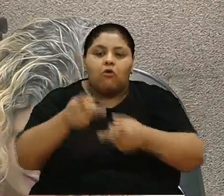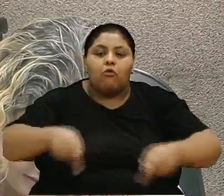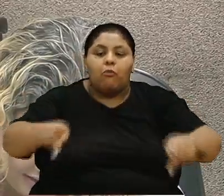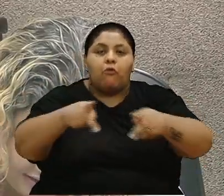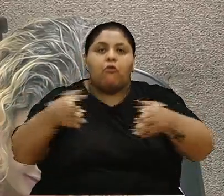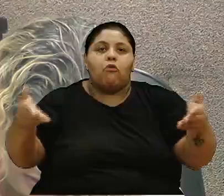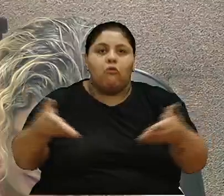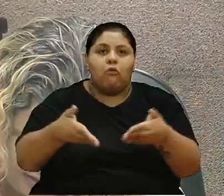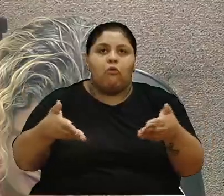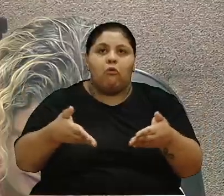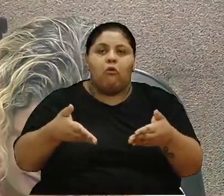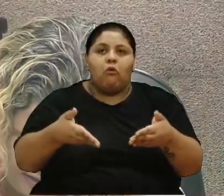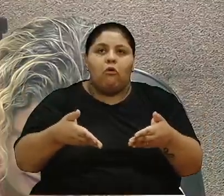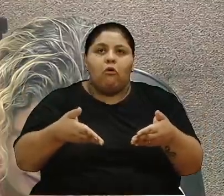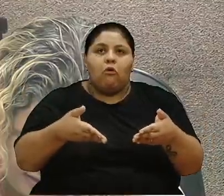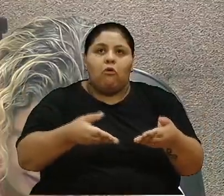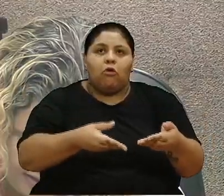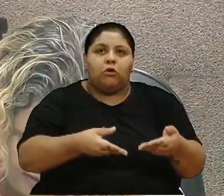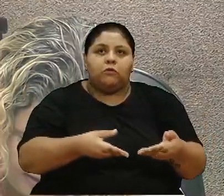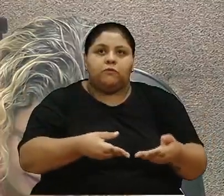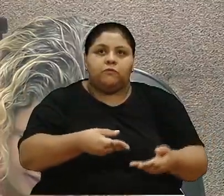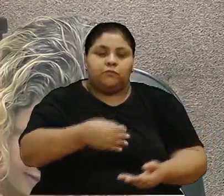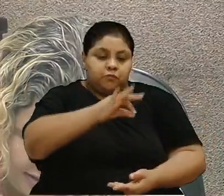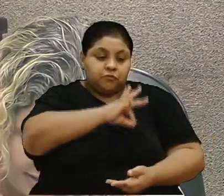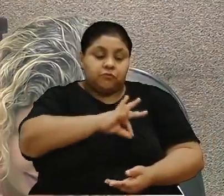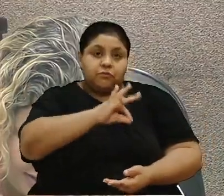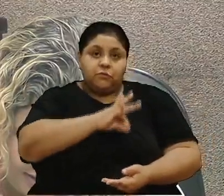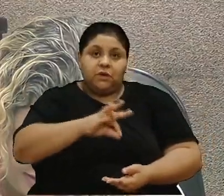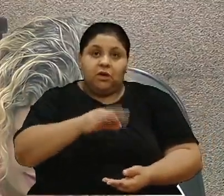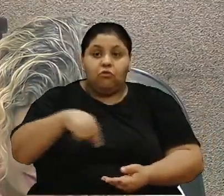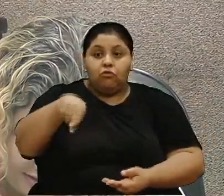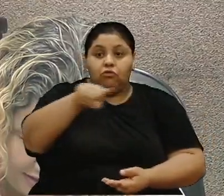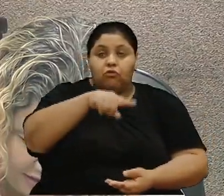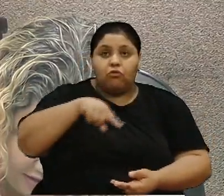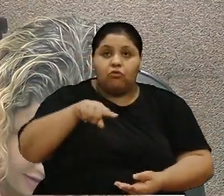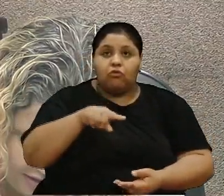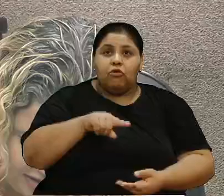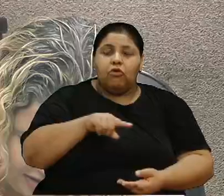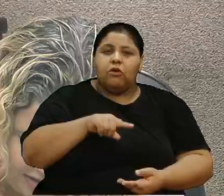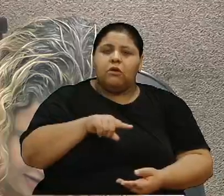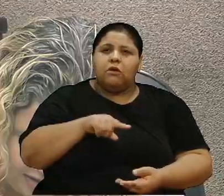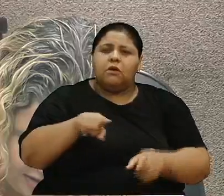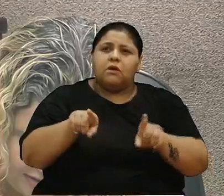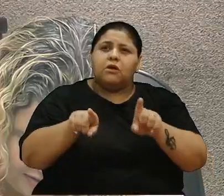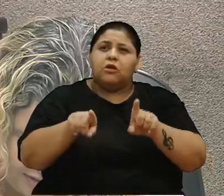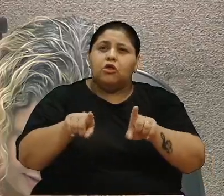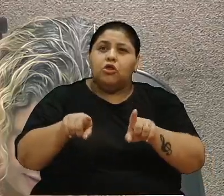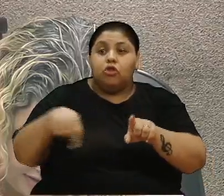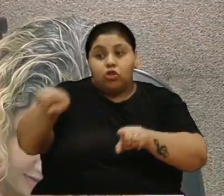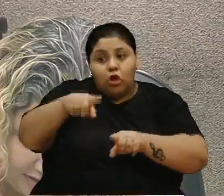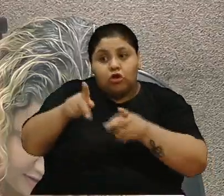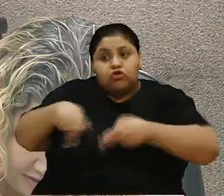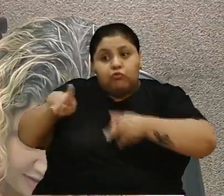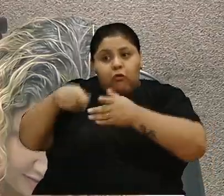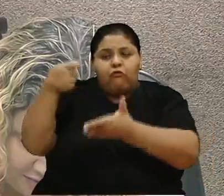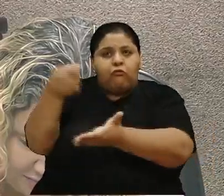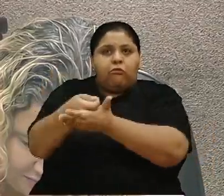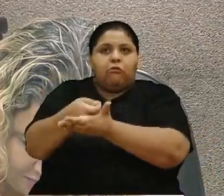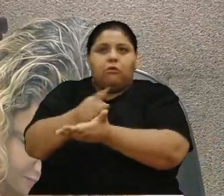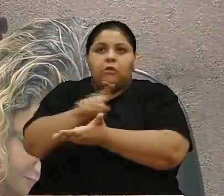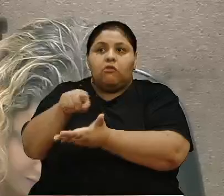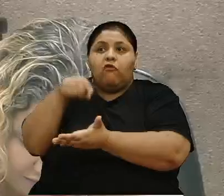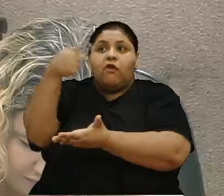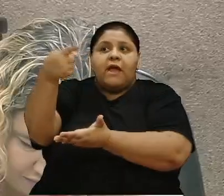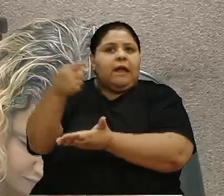Hoje eles estão recebendo dinheiro nosso de um asfalto que fomos nós que pagamos. Não foram eles